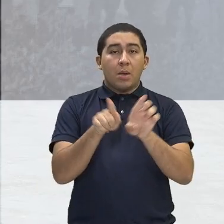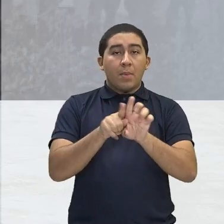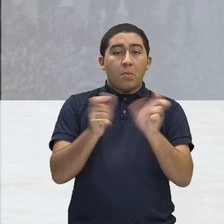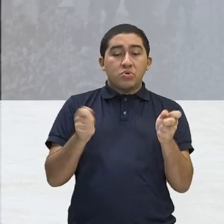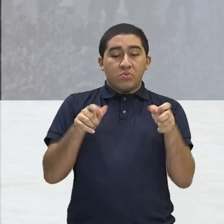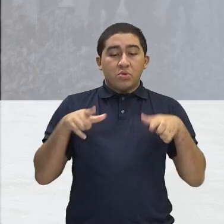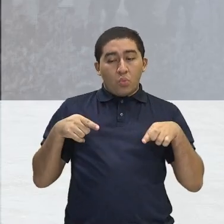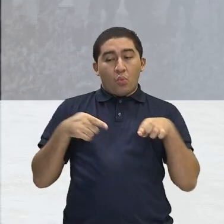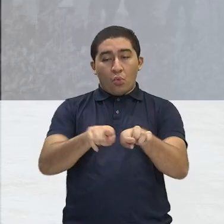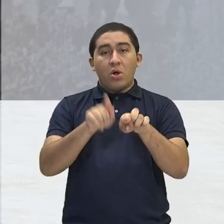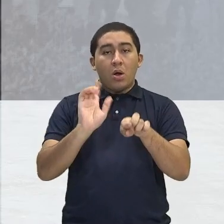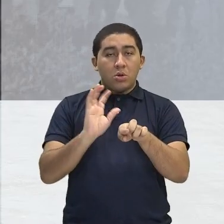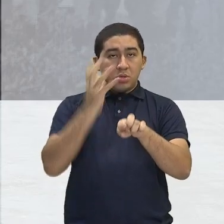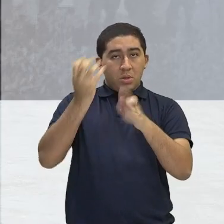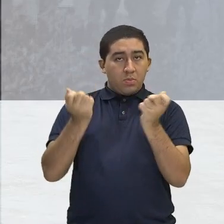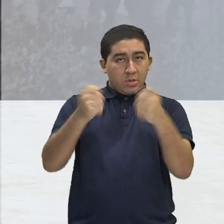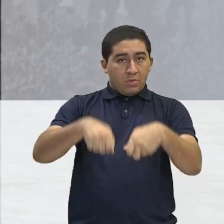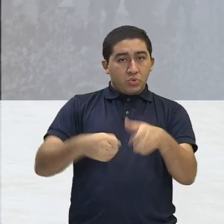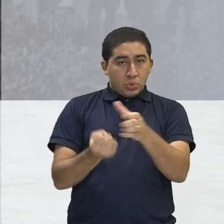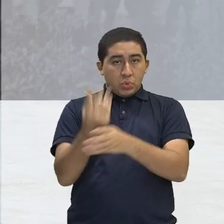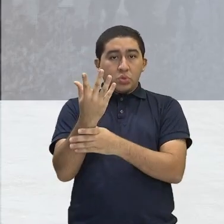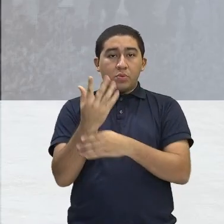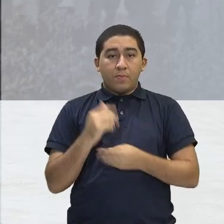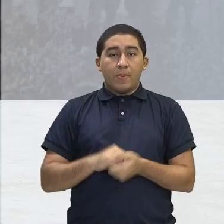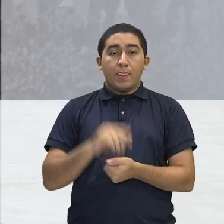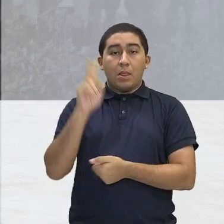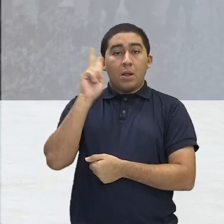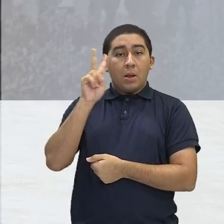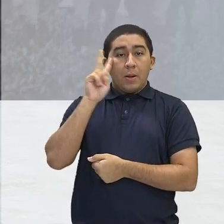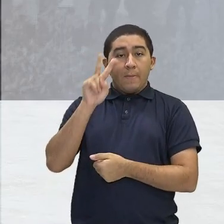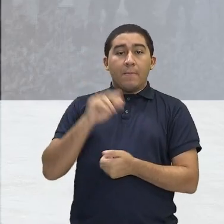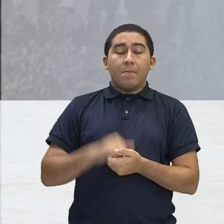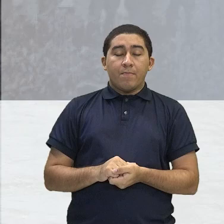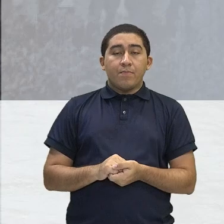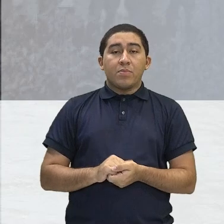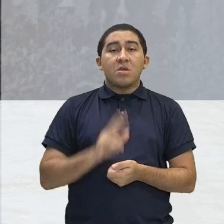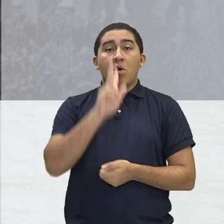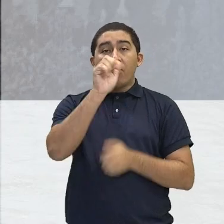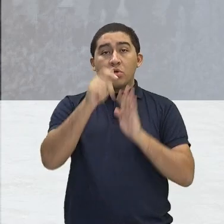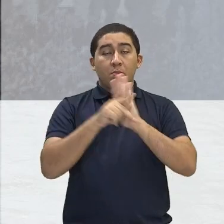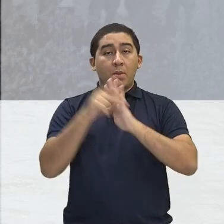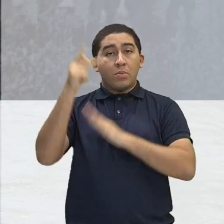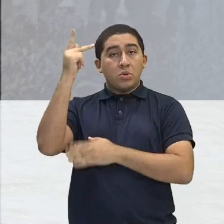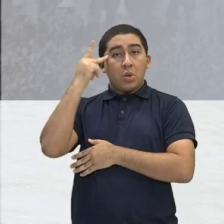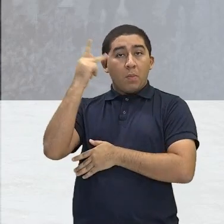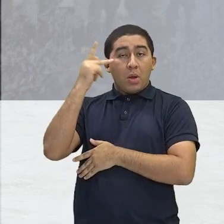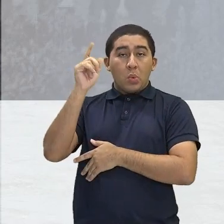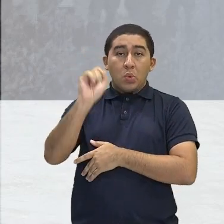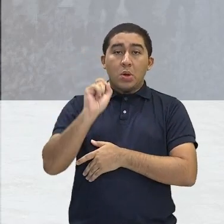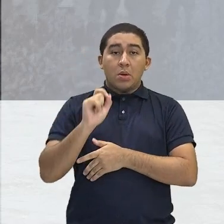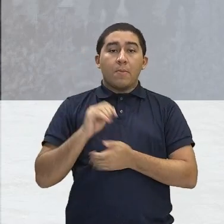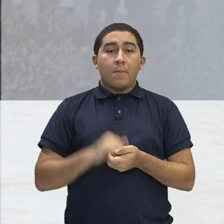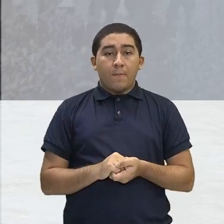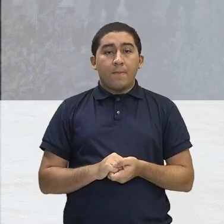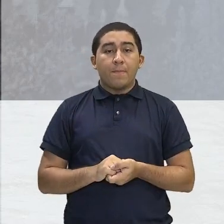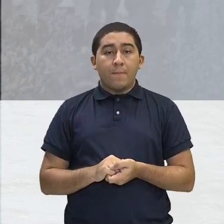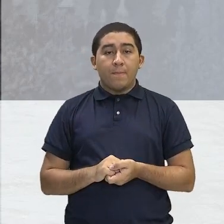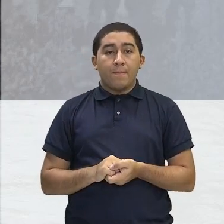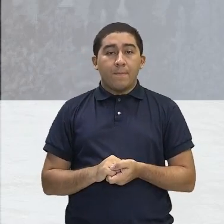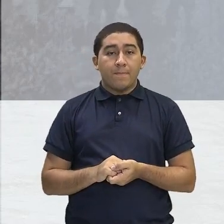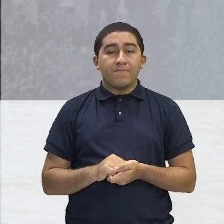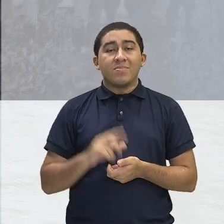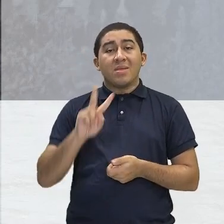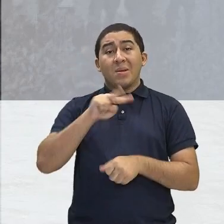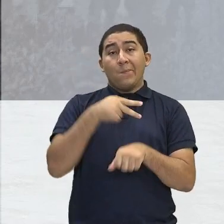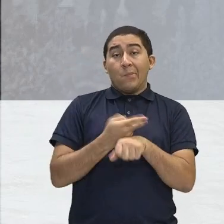ela realmente acontecesse. Lembrando que as forças que vieram de São Paulo eram justamente aqueles que acabaram debandando